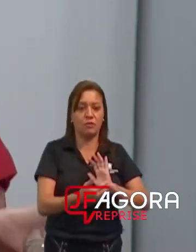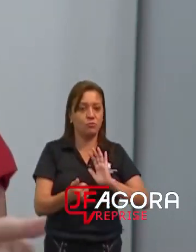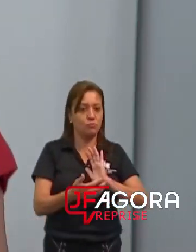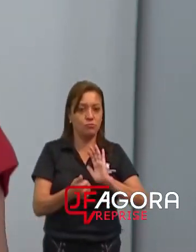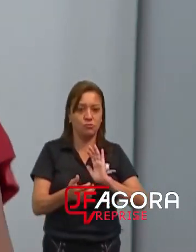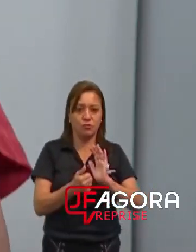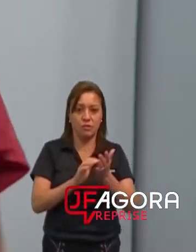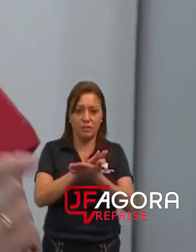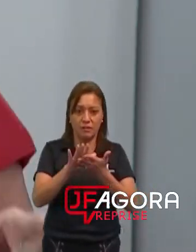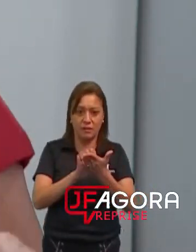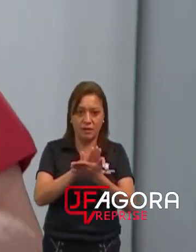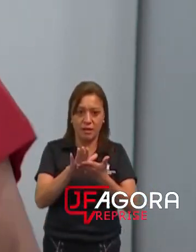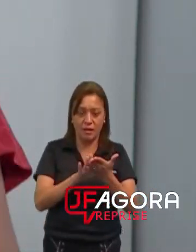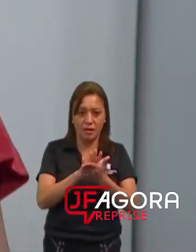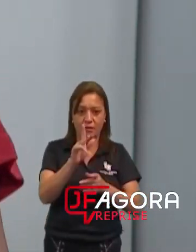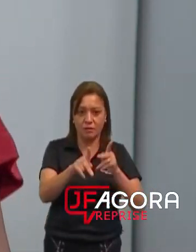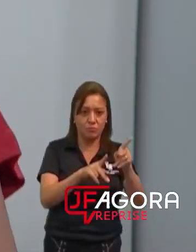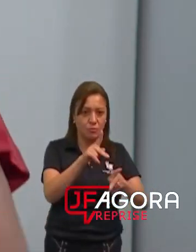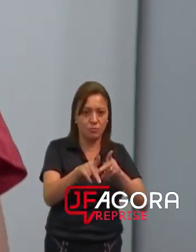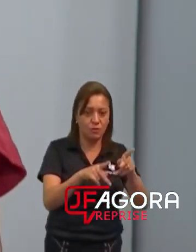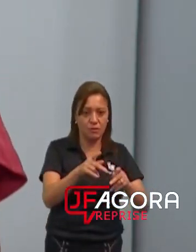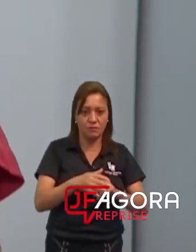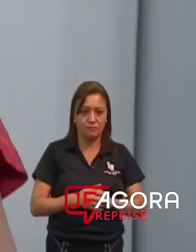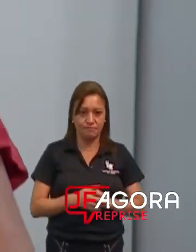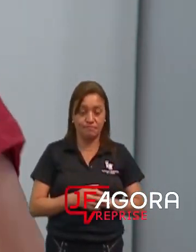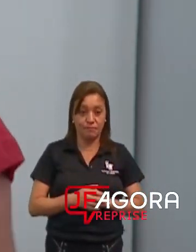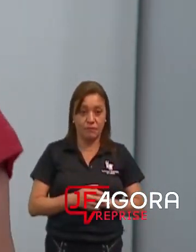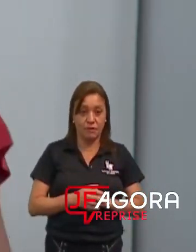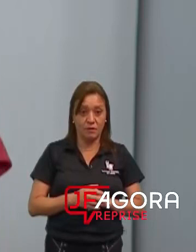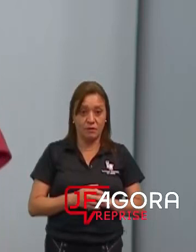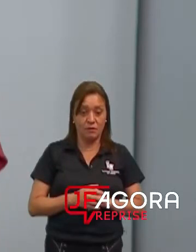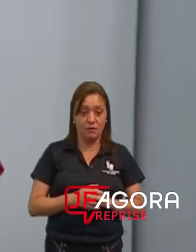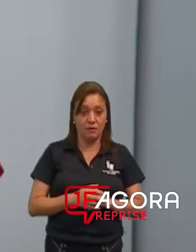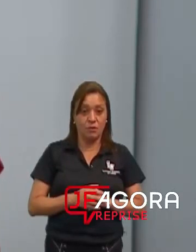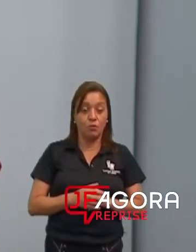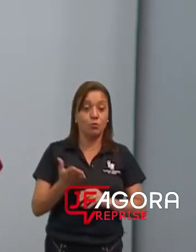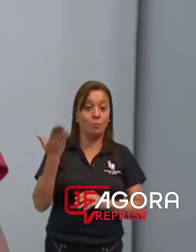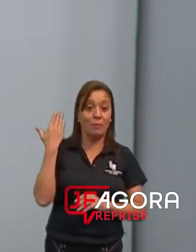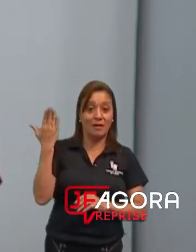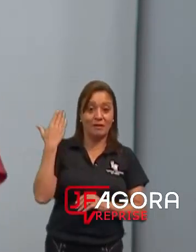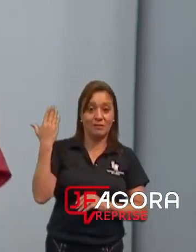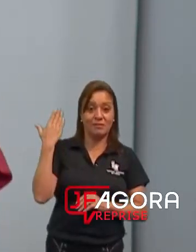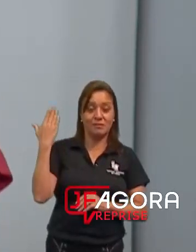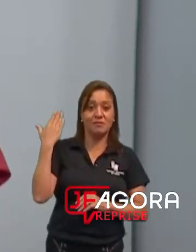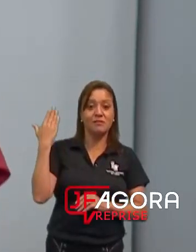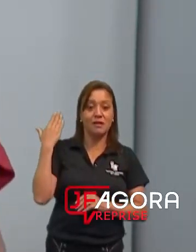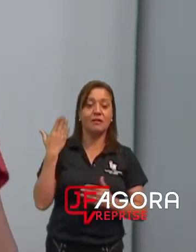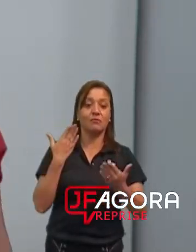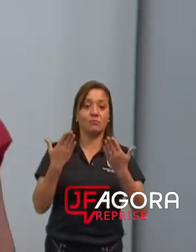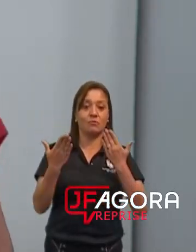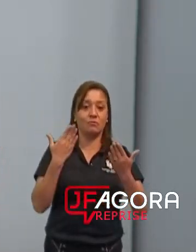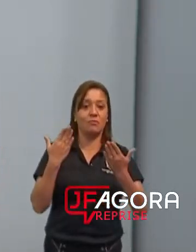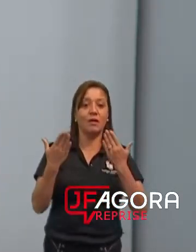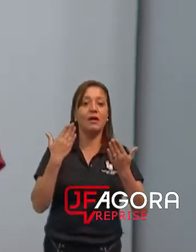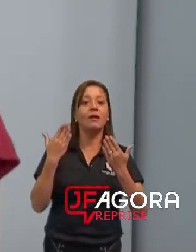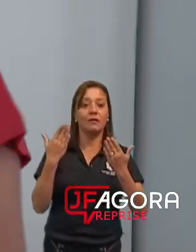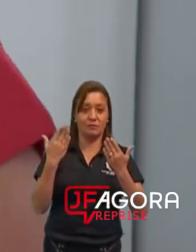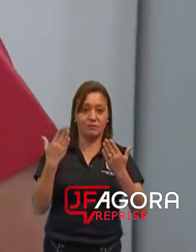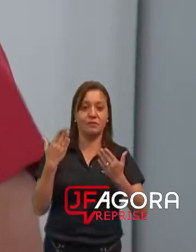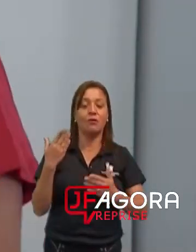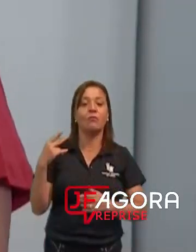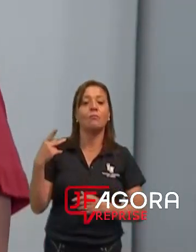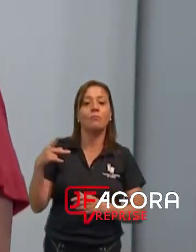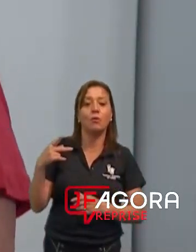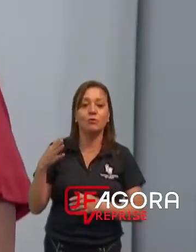né, botou para fora quem era dono das terras para ocupar, para, né, tomar deles a terra.